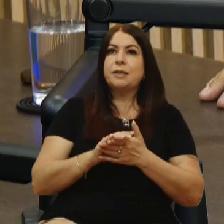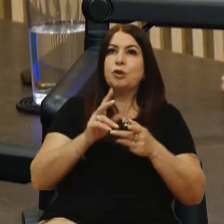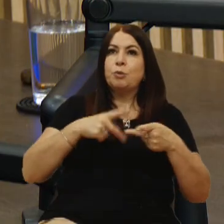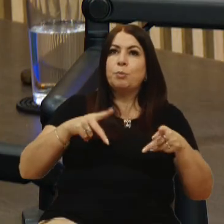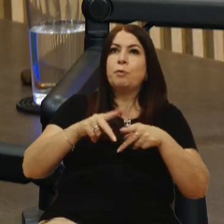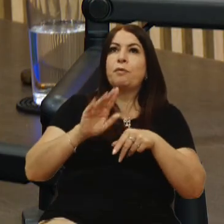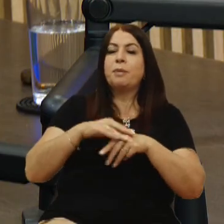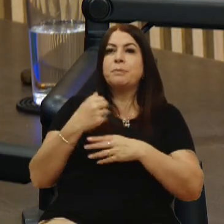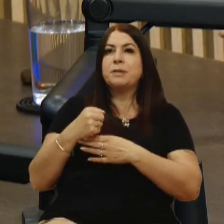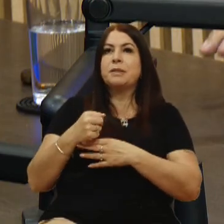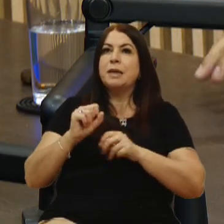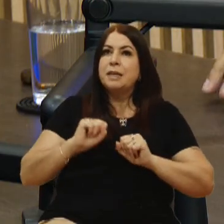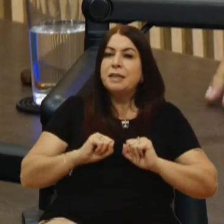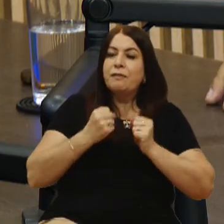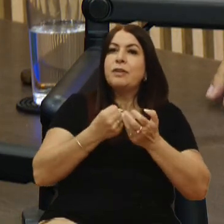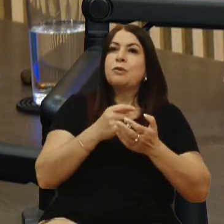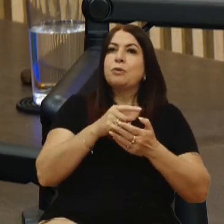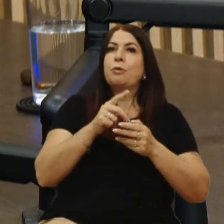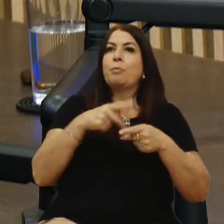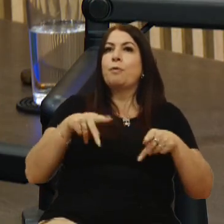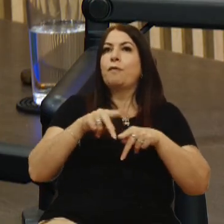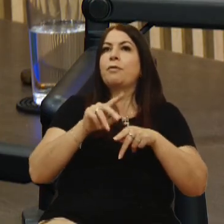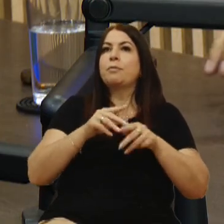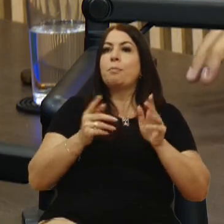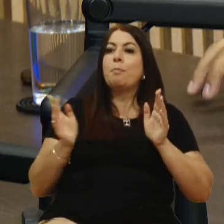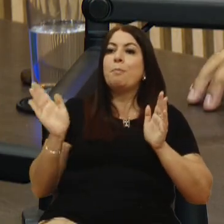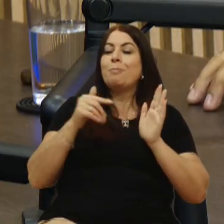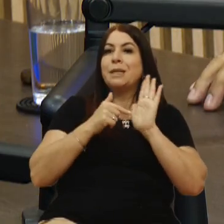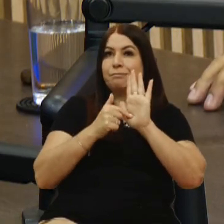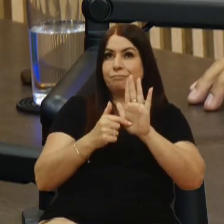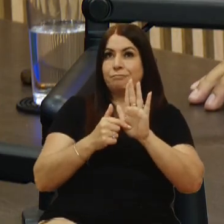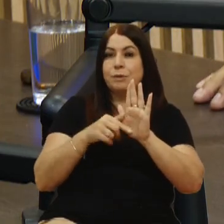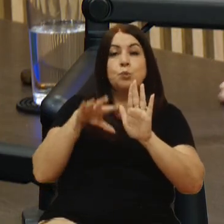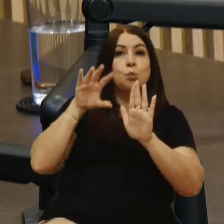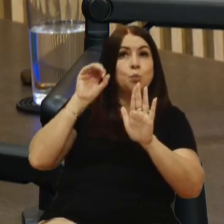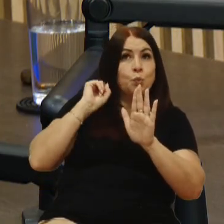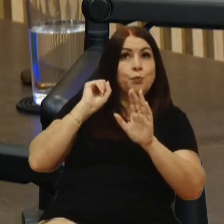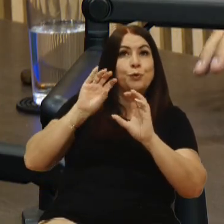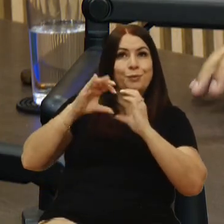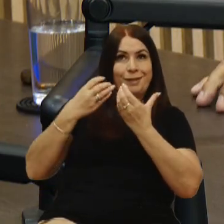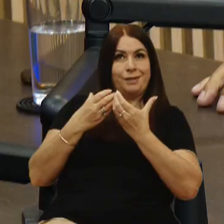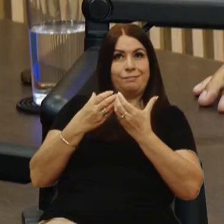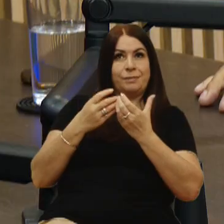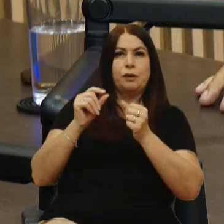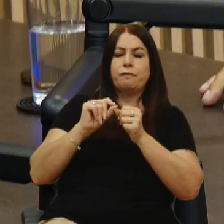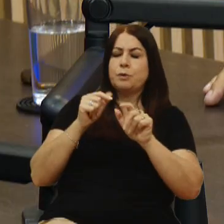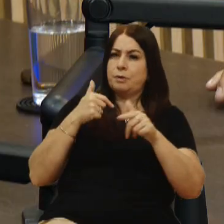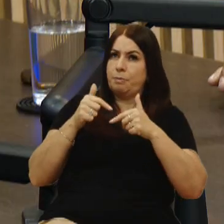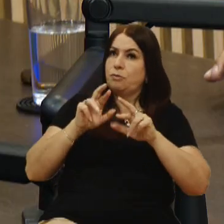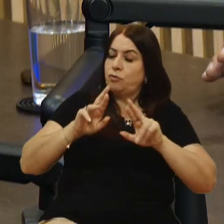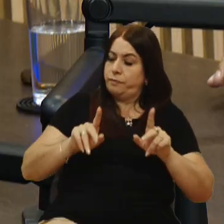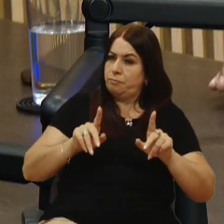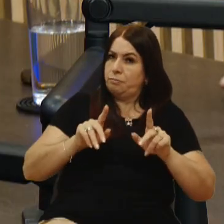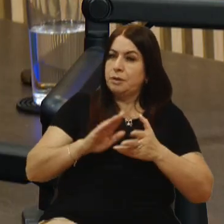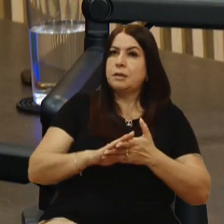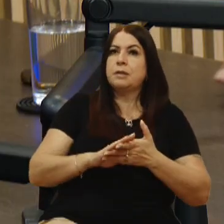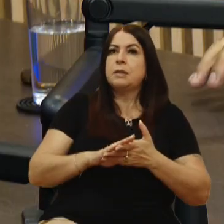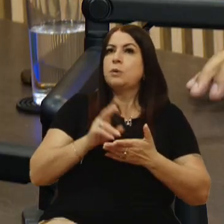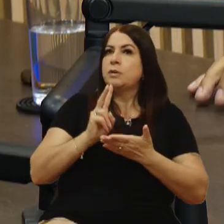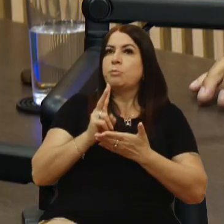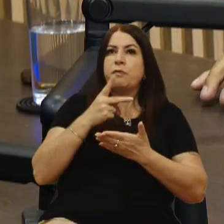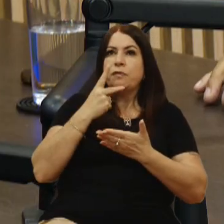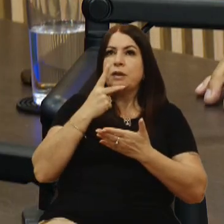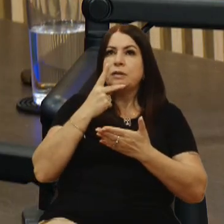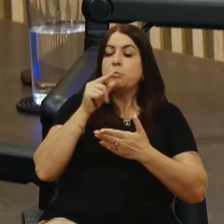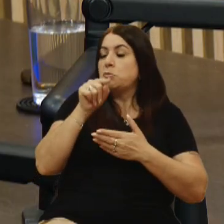mais precisa, é defender aquilo que o povo traz. Então, a gente ouve as comunidades, eu faço um trabalho diferente. Que nem eu sempre falo, se não for